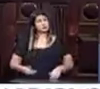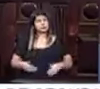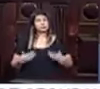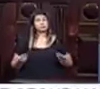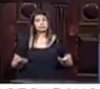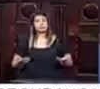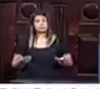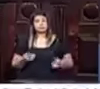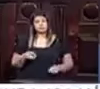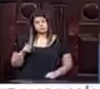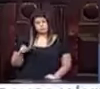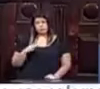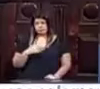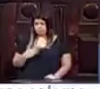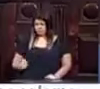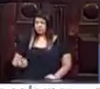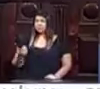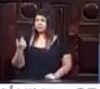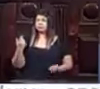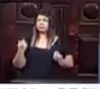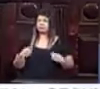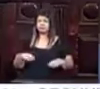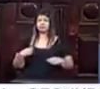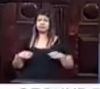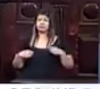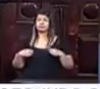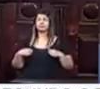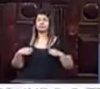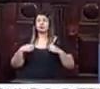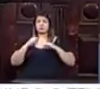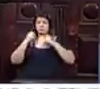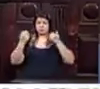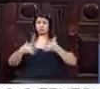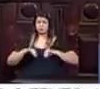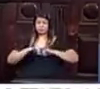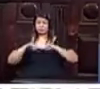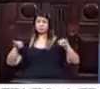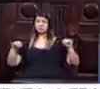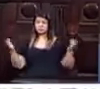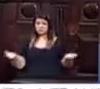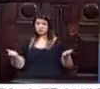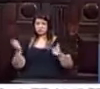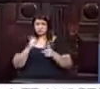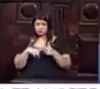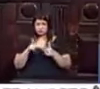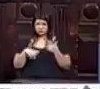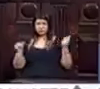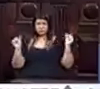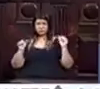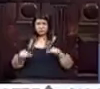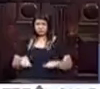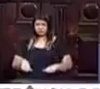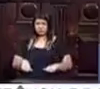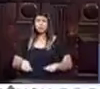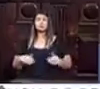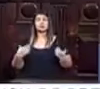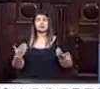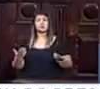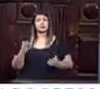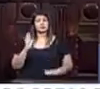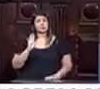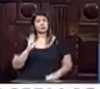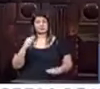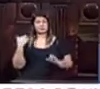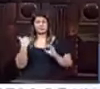esse governo é verdadeiramente um governo de calamidade. É um absurdo esse governo mandar essa mensagem para